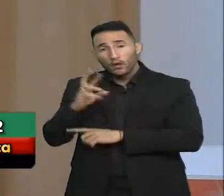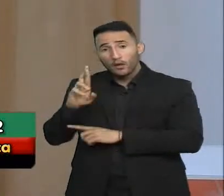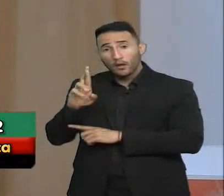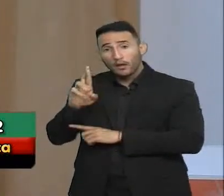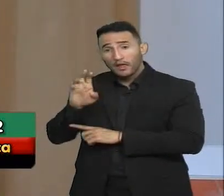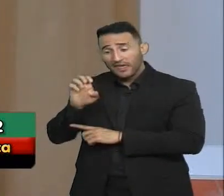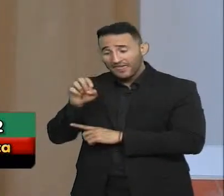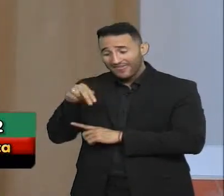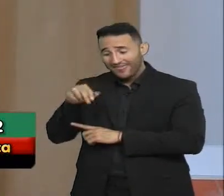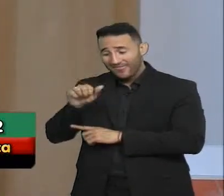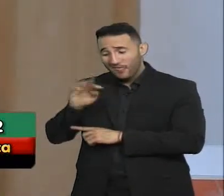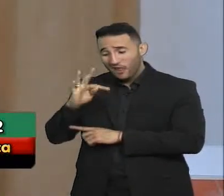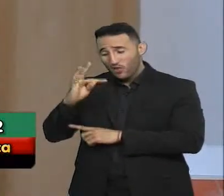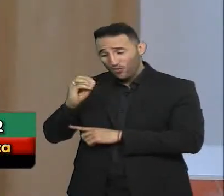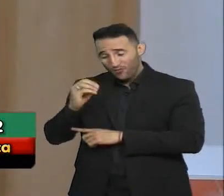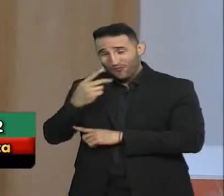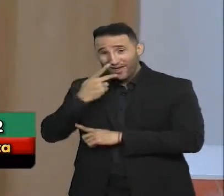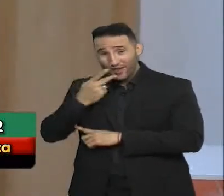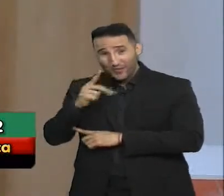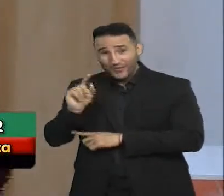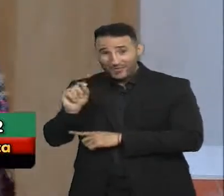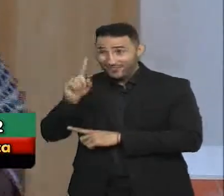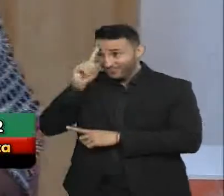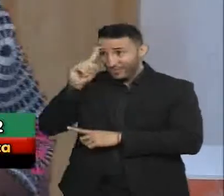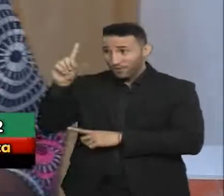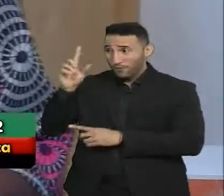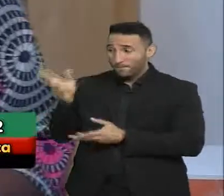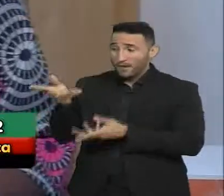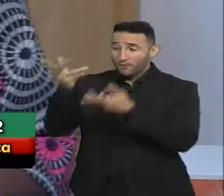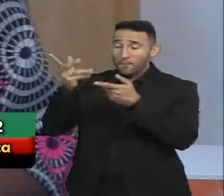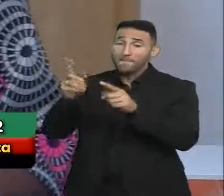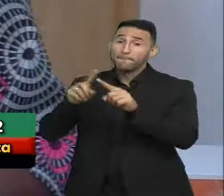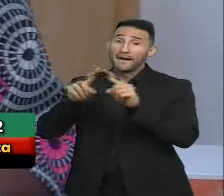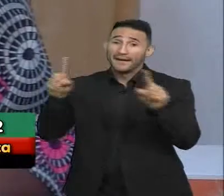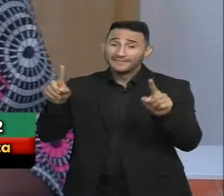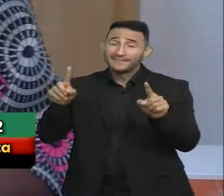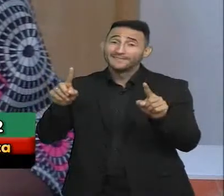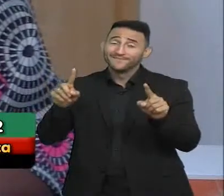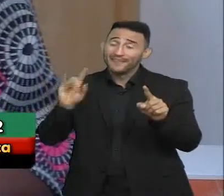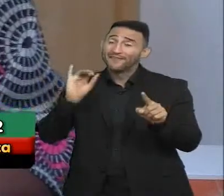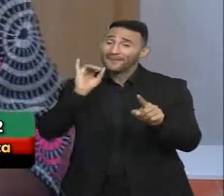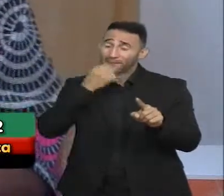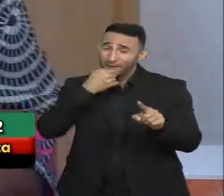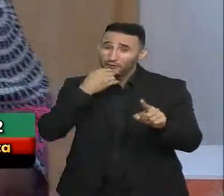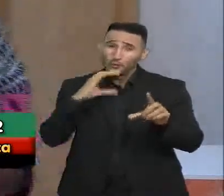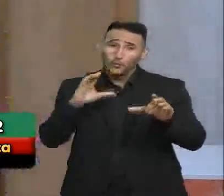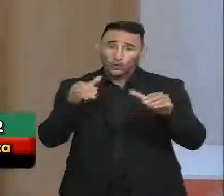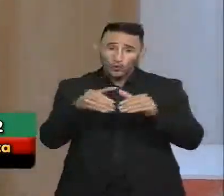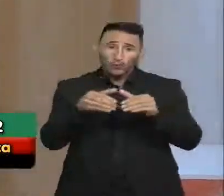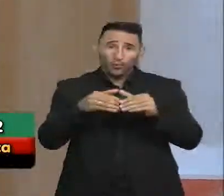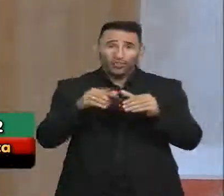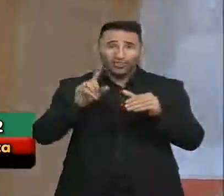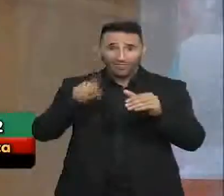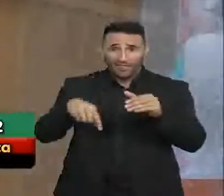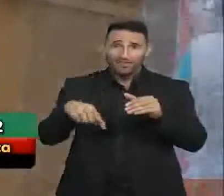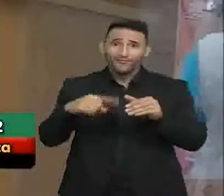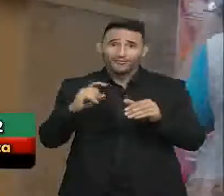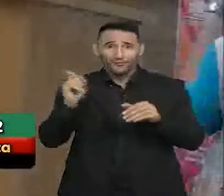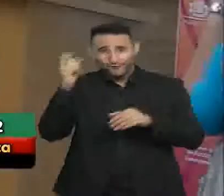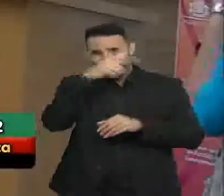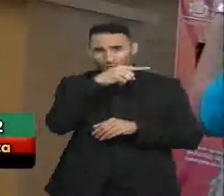é maravilhoso, mas, infelizmente, os seus fãs clubes, que é difícil. Muito obrigado.